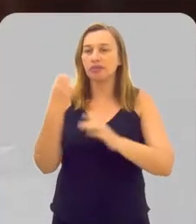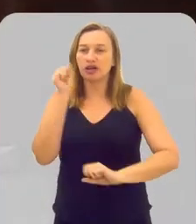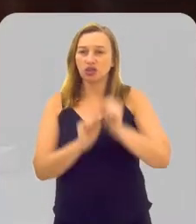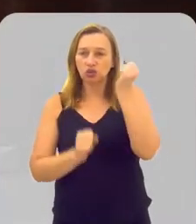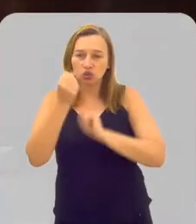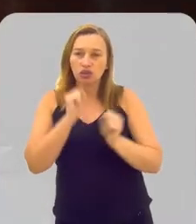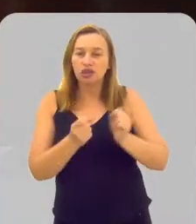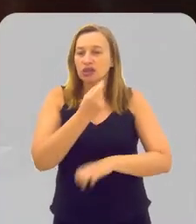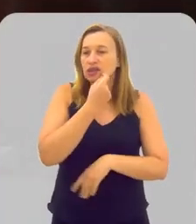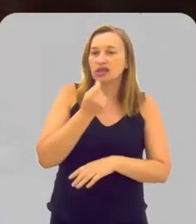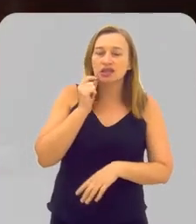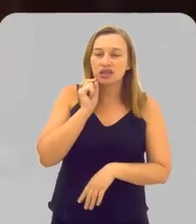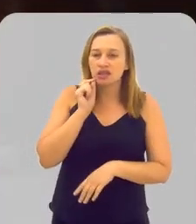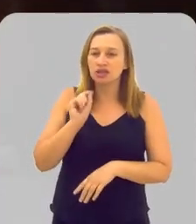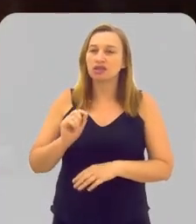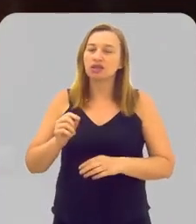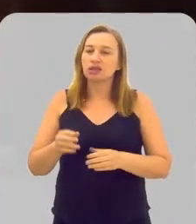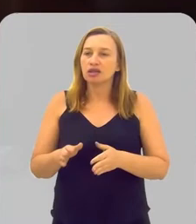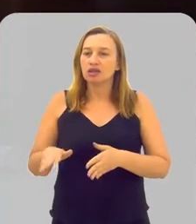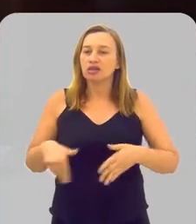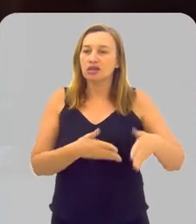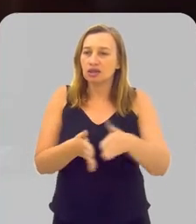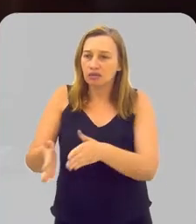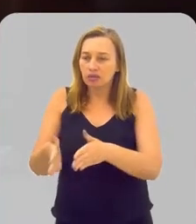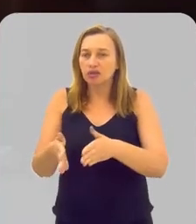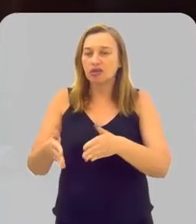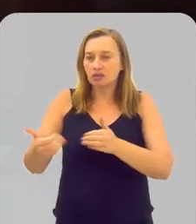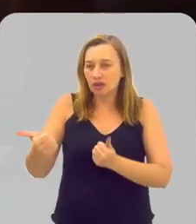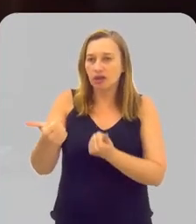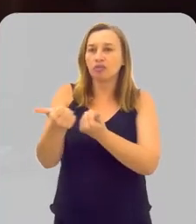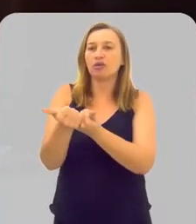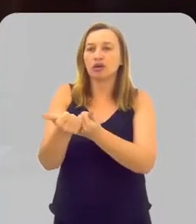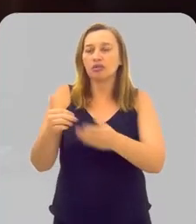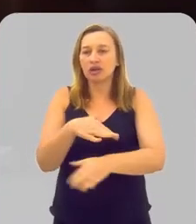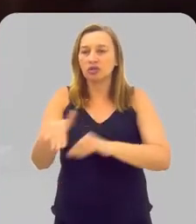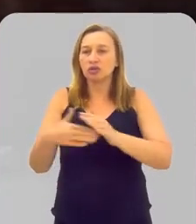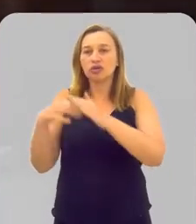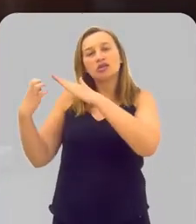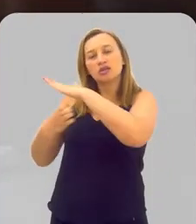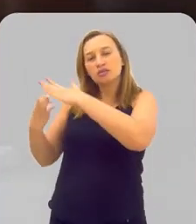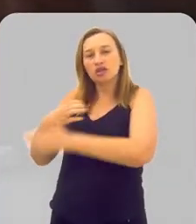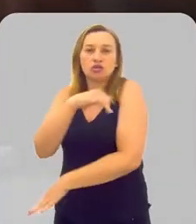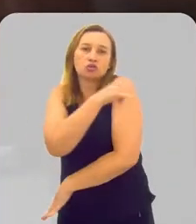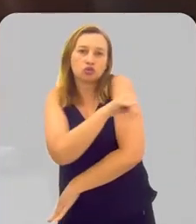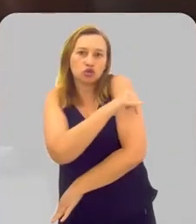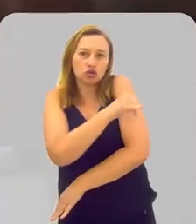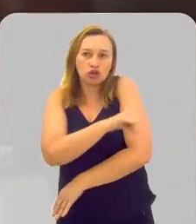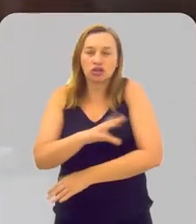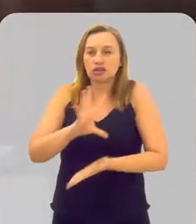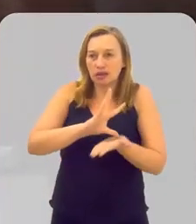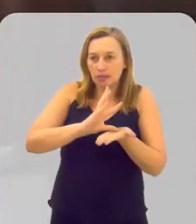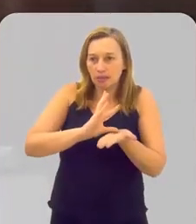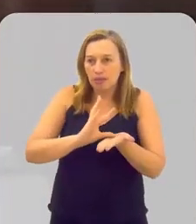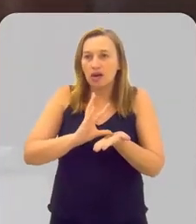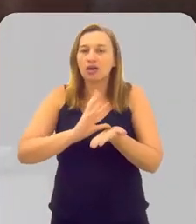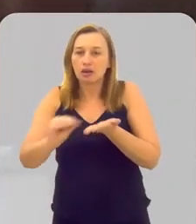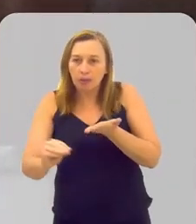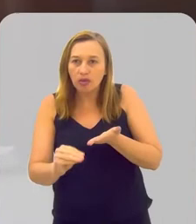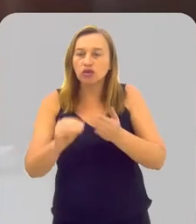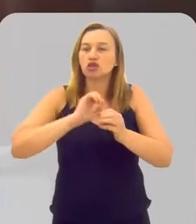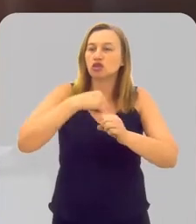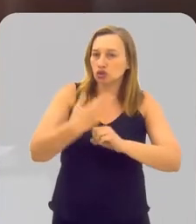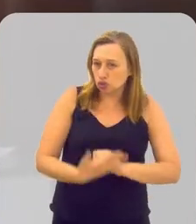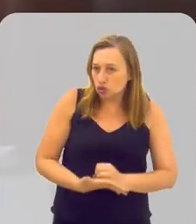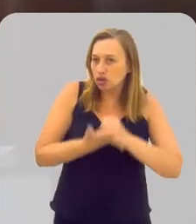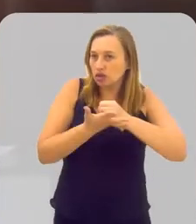Indústria. Isso foi em setembro, e exatamente com esse intuito de dar esse norte e apoiar nesse direcionador para todas as empresas do Rio de Janeiro,